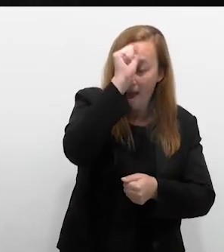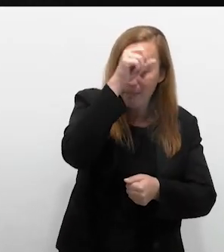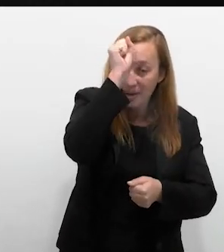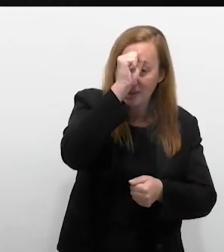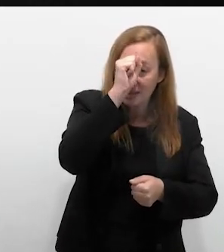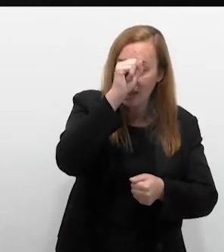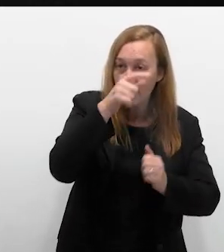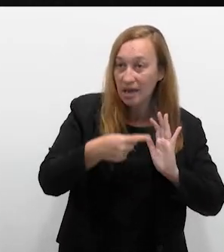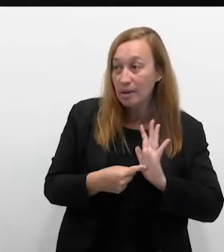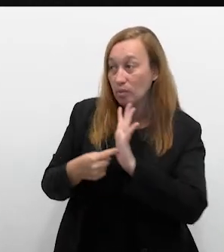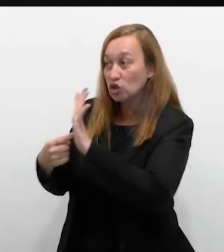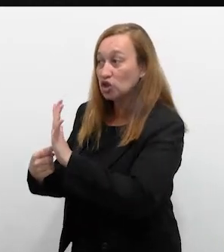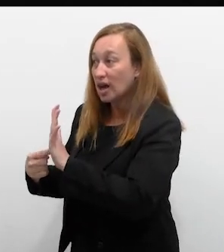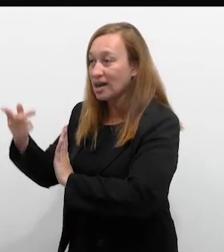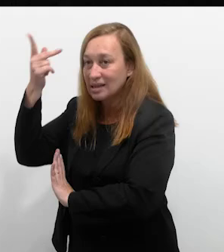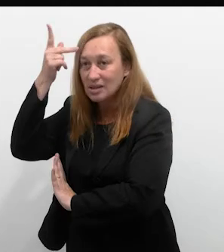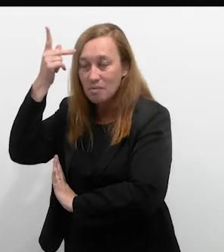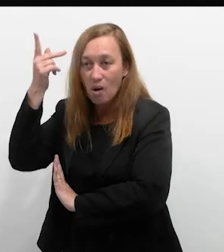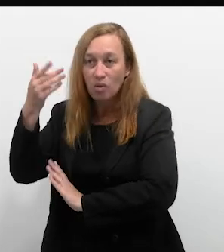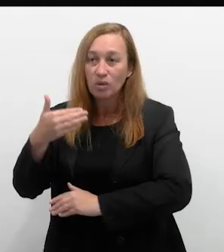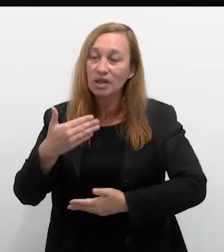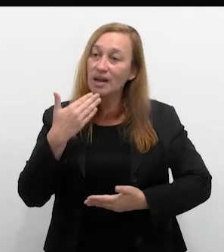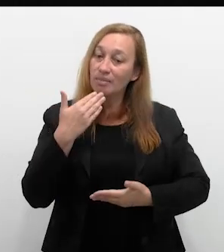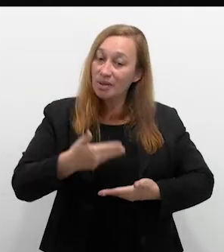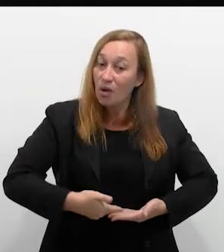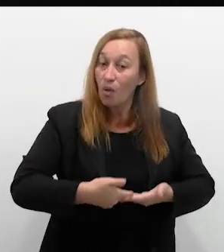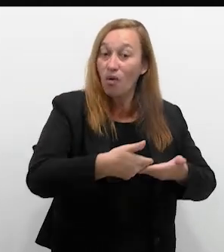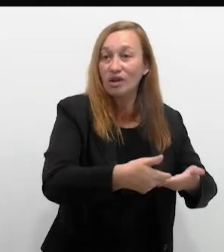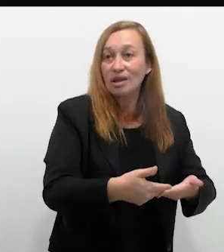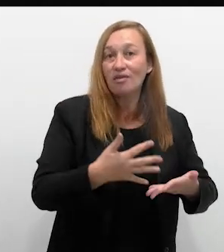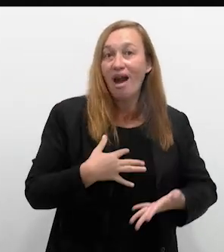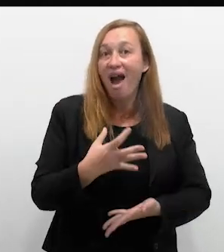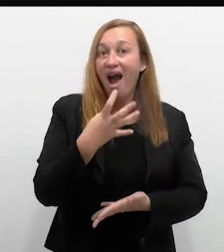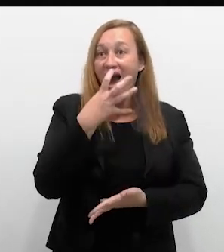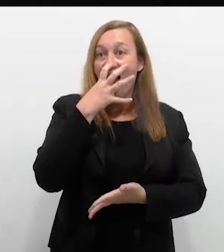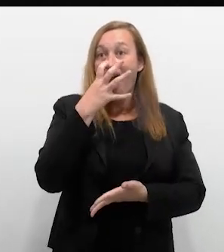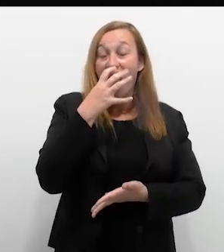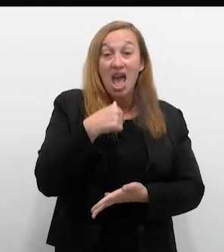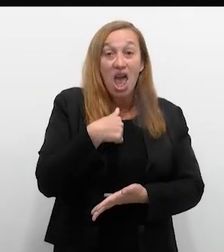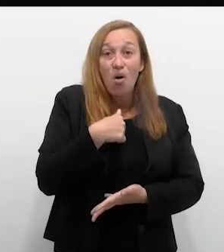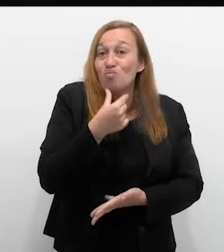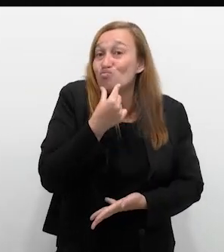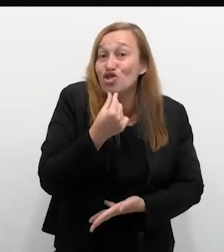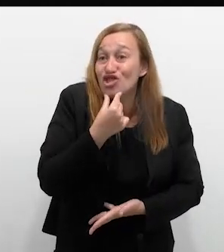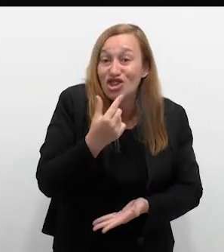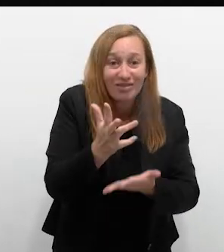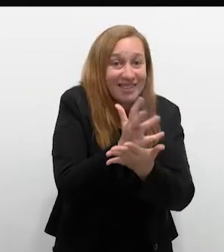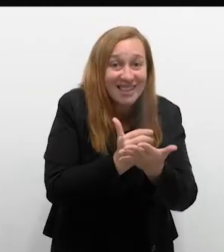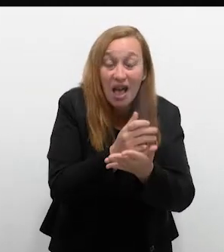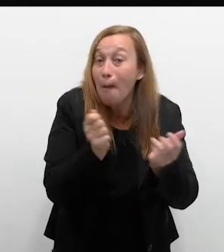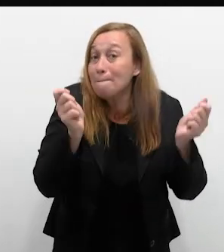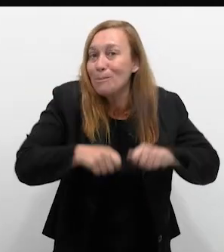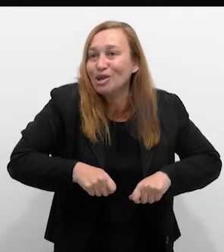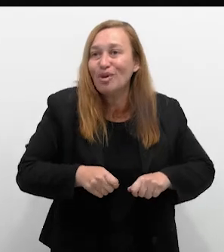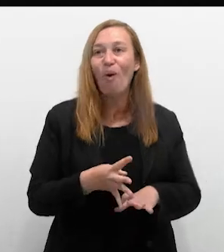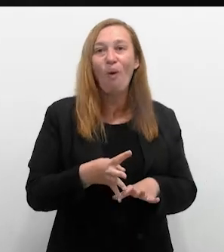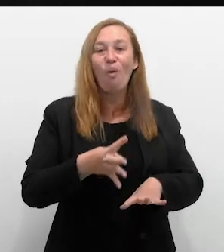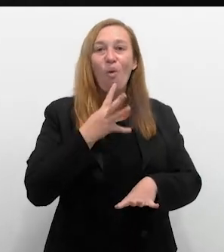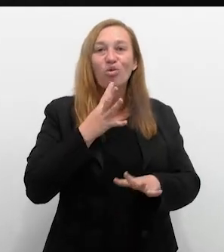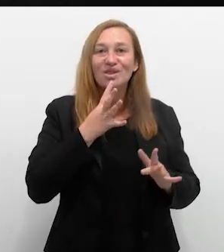São Paulo. E aí, quando eles fizeram esse convite, eu fiquei primeiro encantado, porque era um menino desenhista